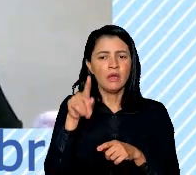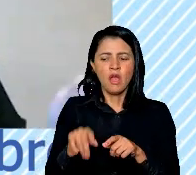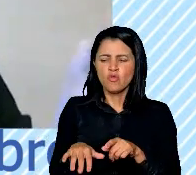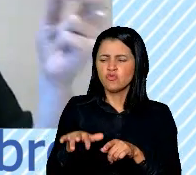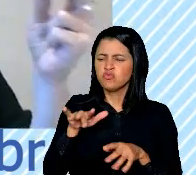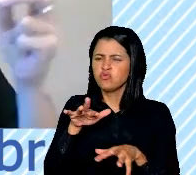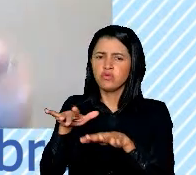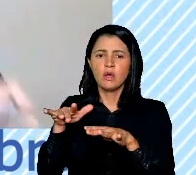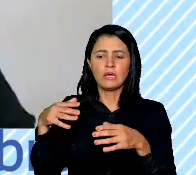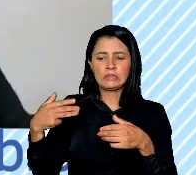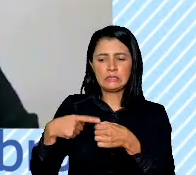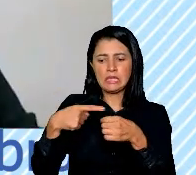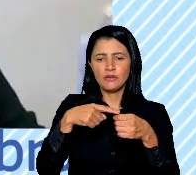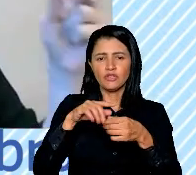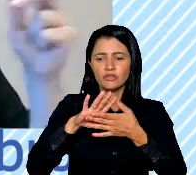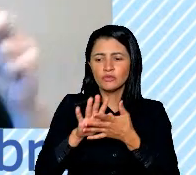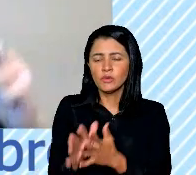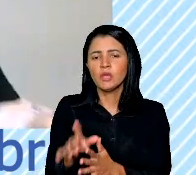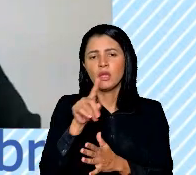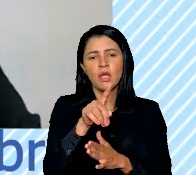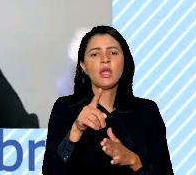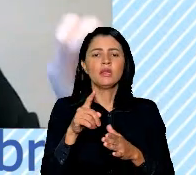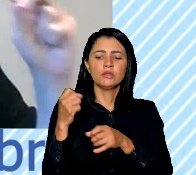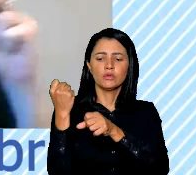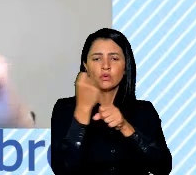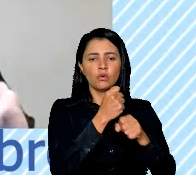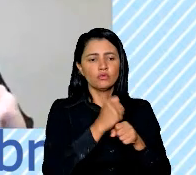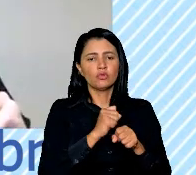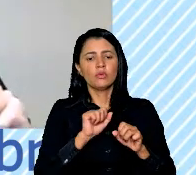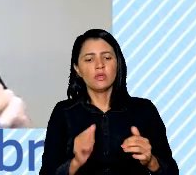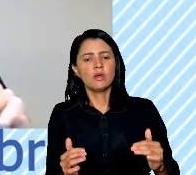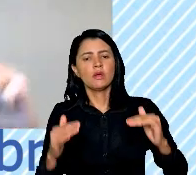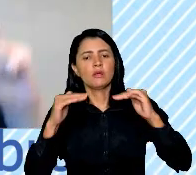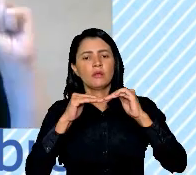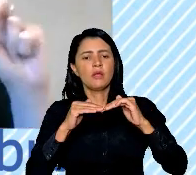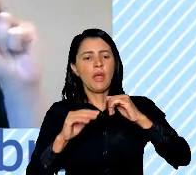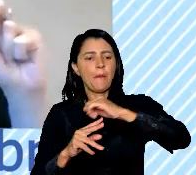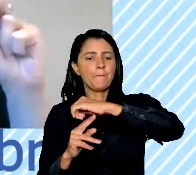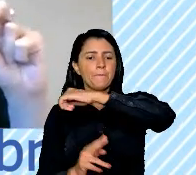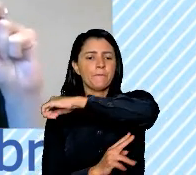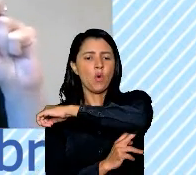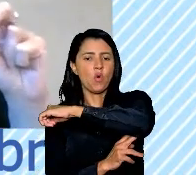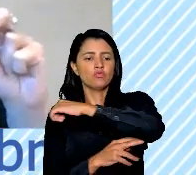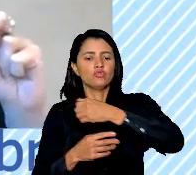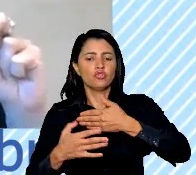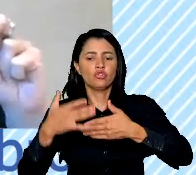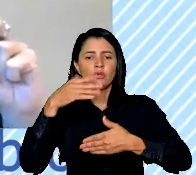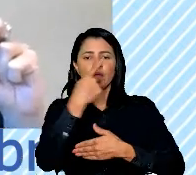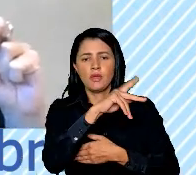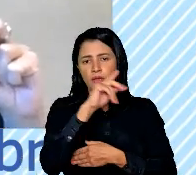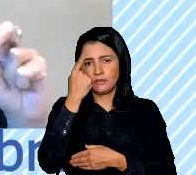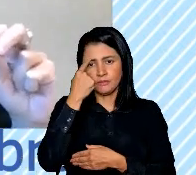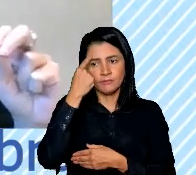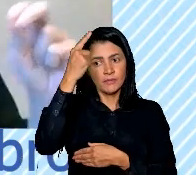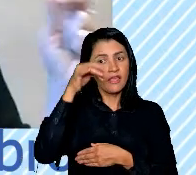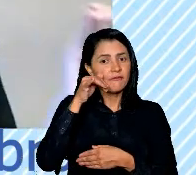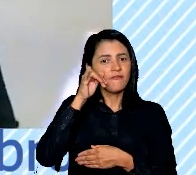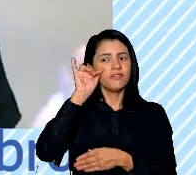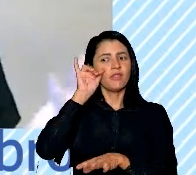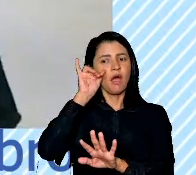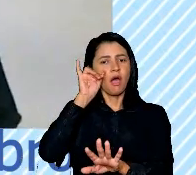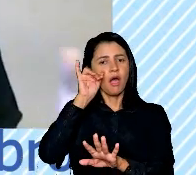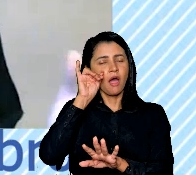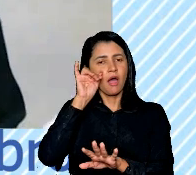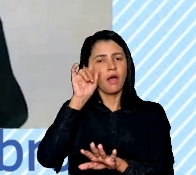campos, construíam represas, pontes, barragens. Essa é a sabedoria da previdência, a sabedoria